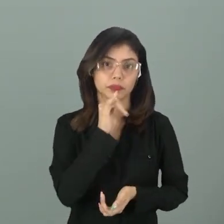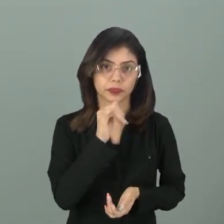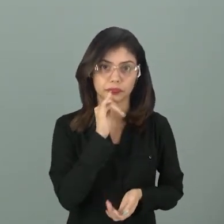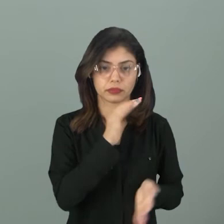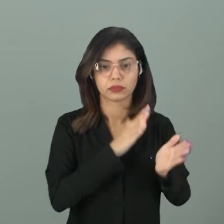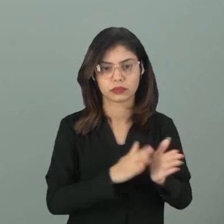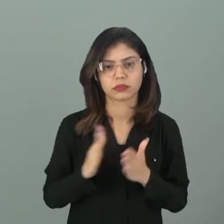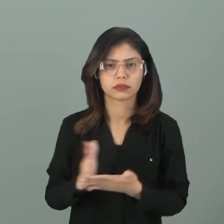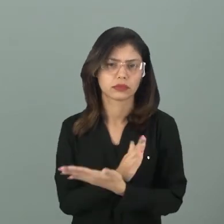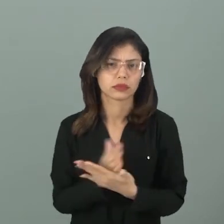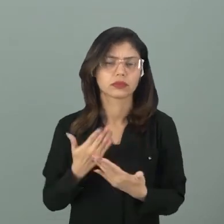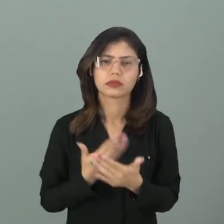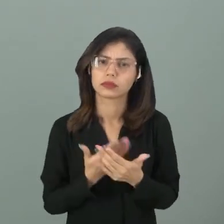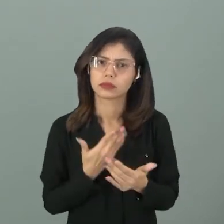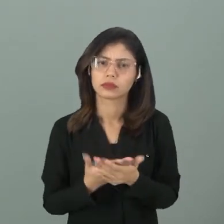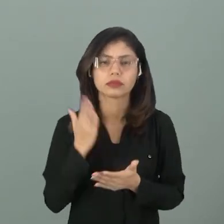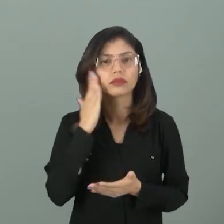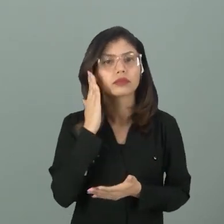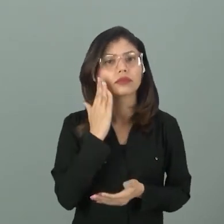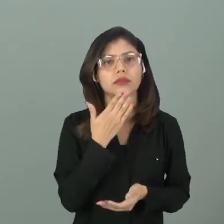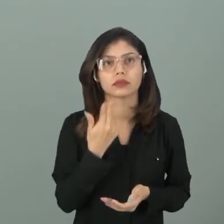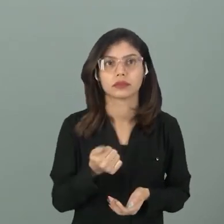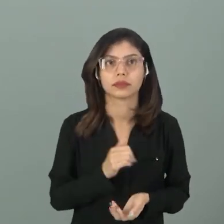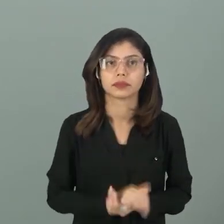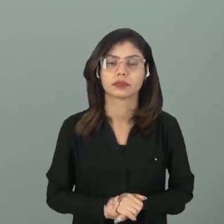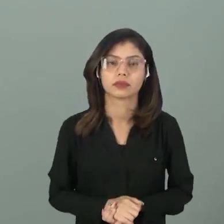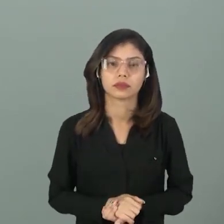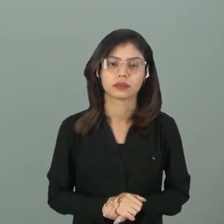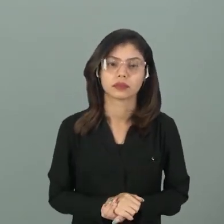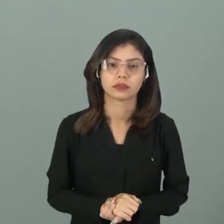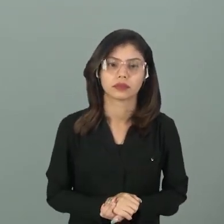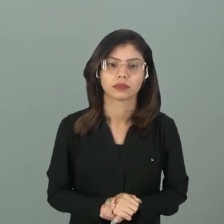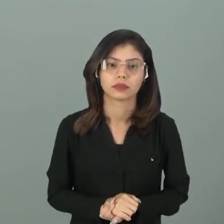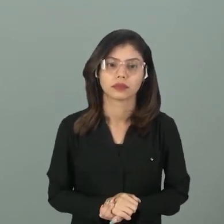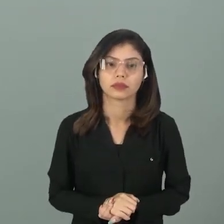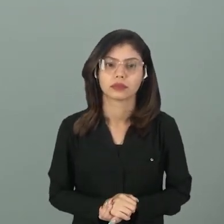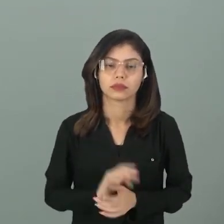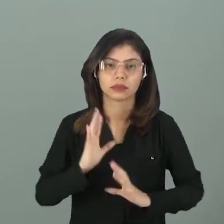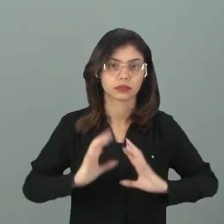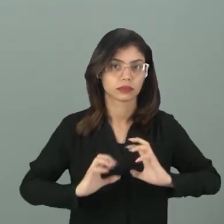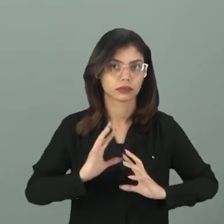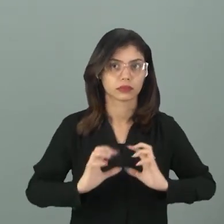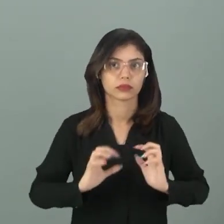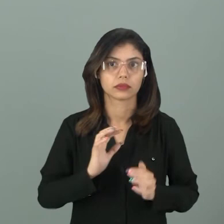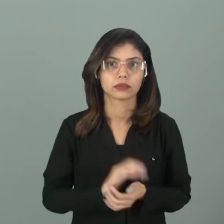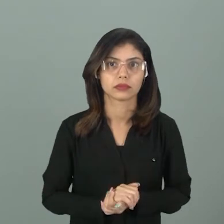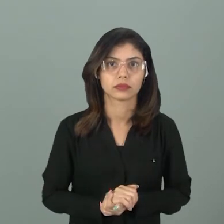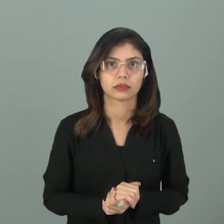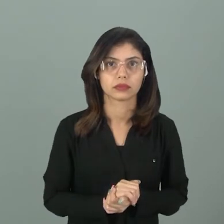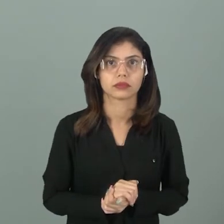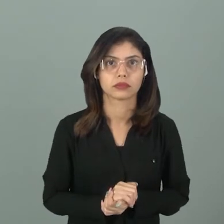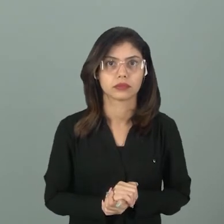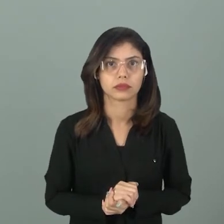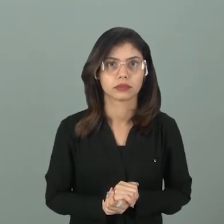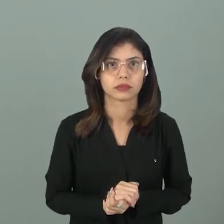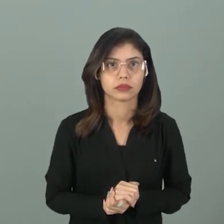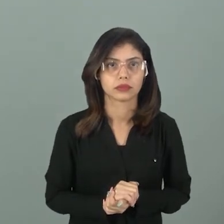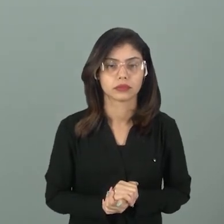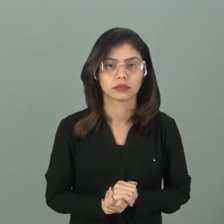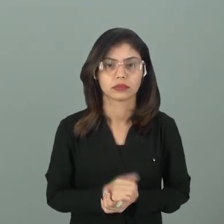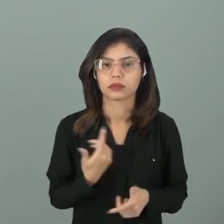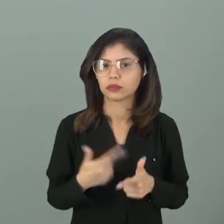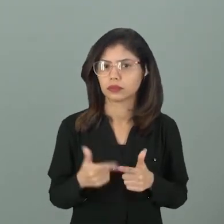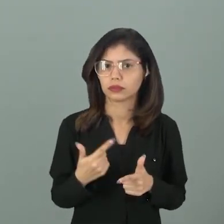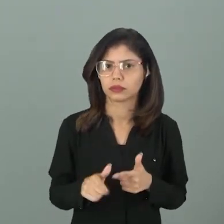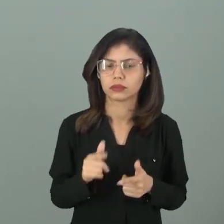nossas aulas, para vocês entenderem um pouco mais sobre isso, tá? E também tem o conflito, que é importante aí, tá? Que é um